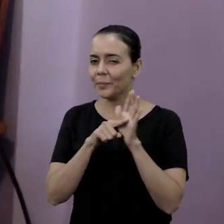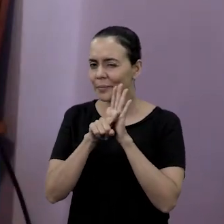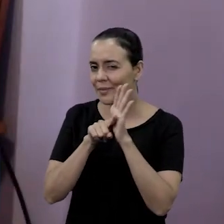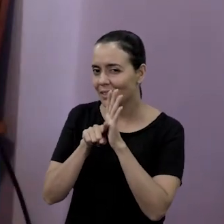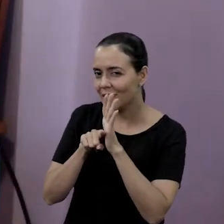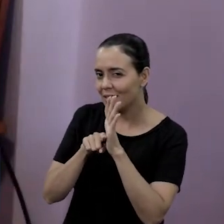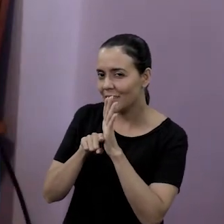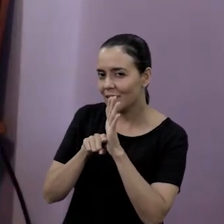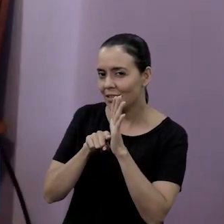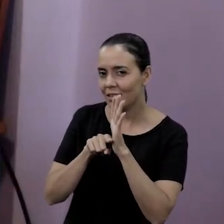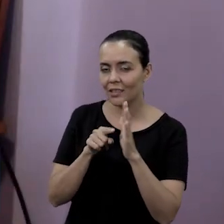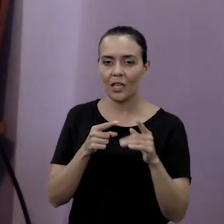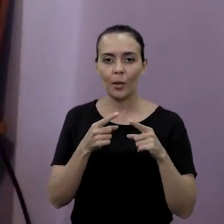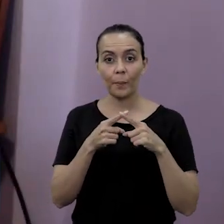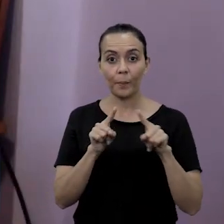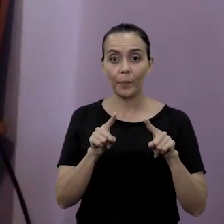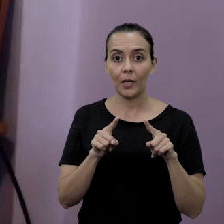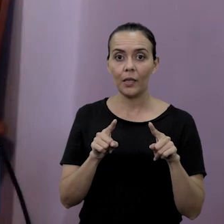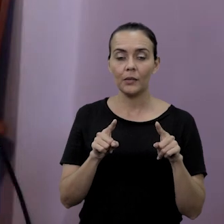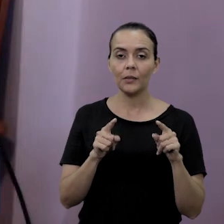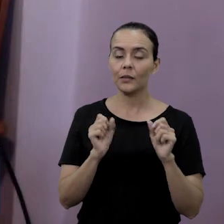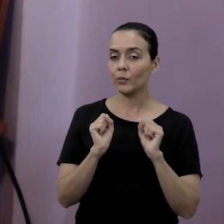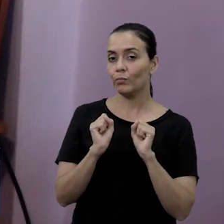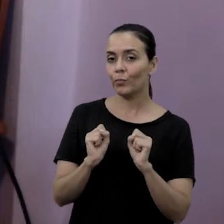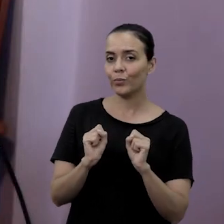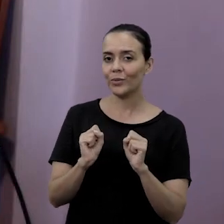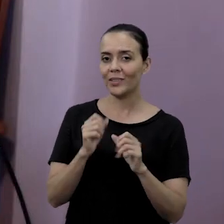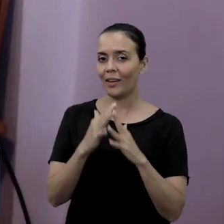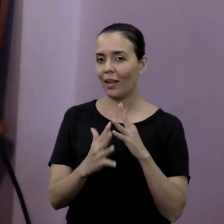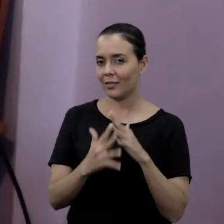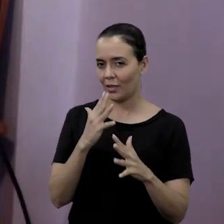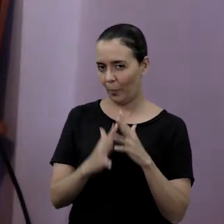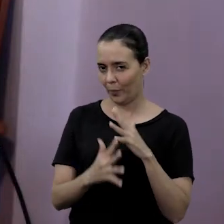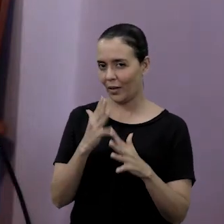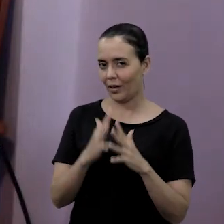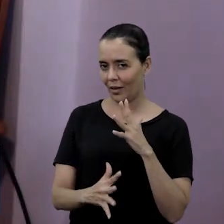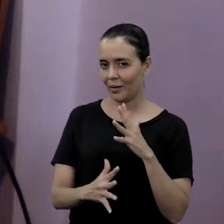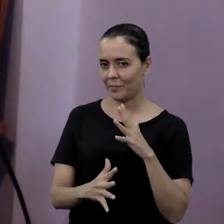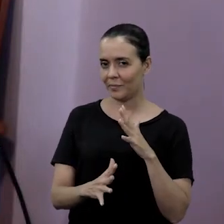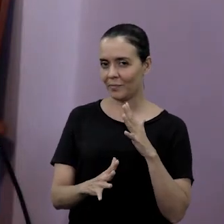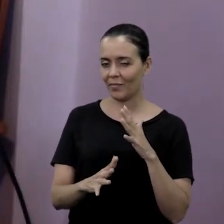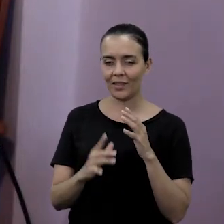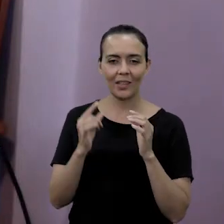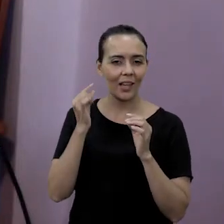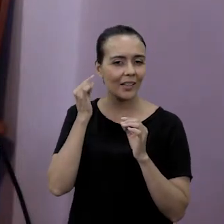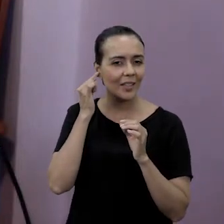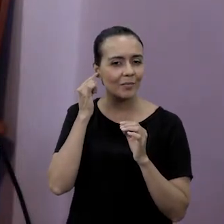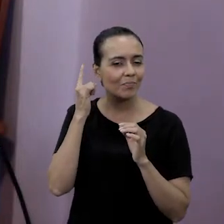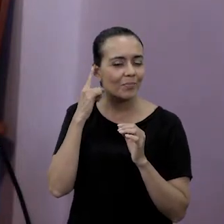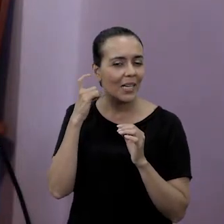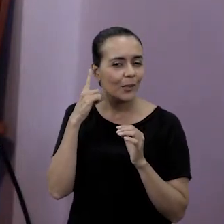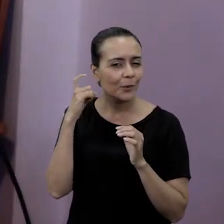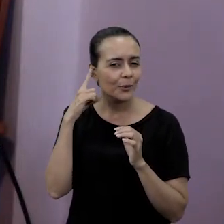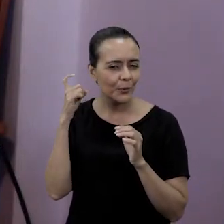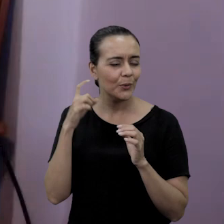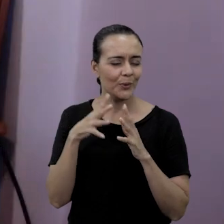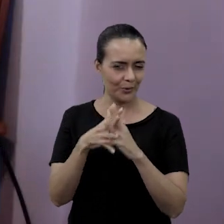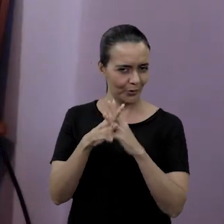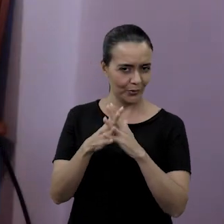mas não por mim mesmo, mas eu ia acabar atrapalhando, ia vazar o fone